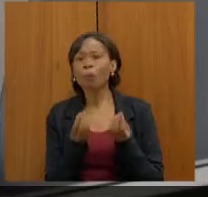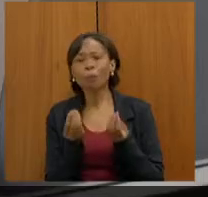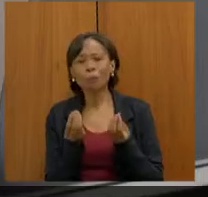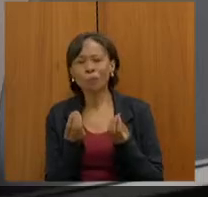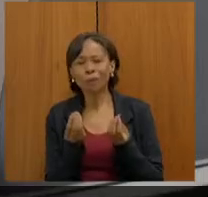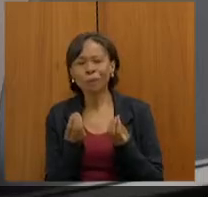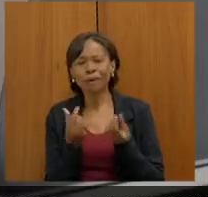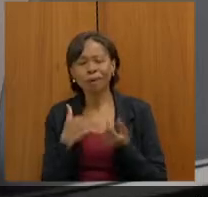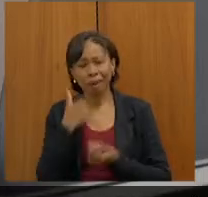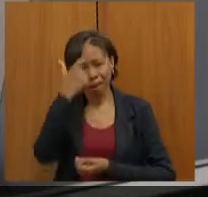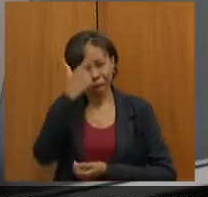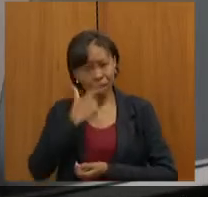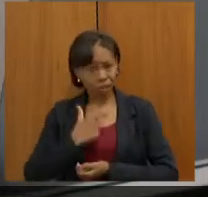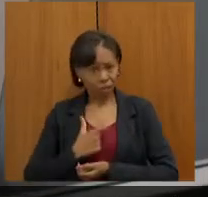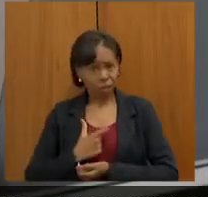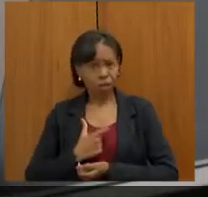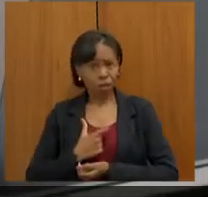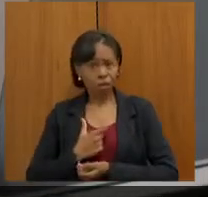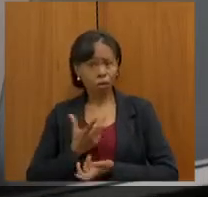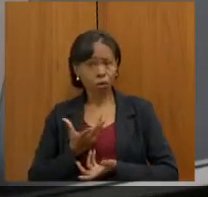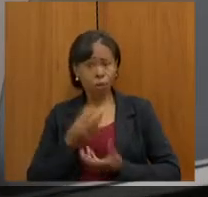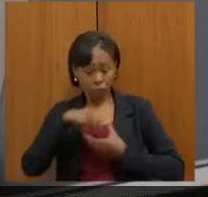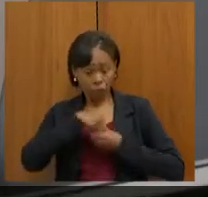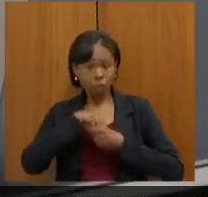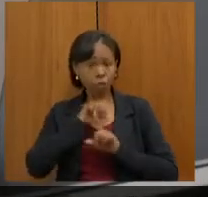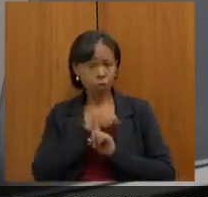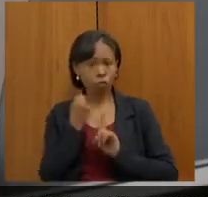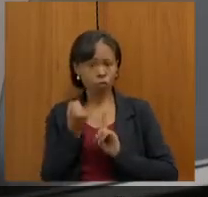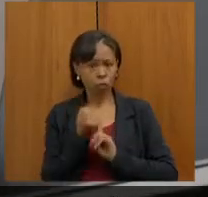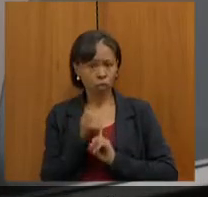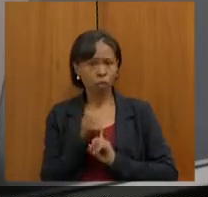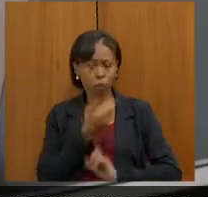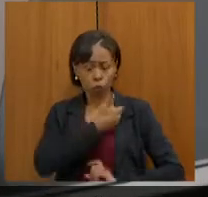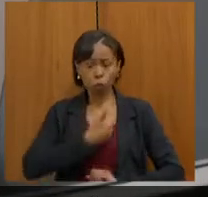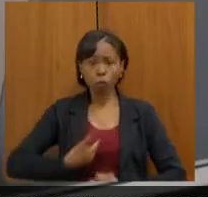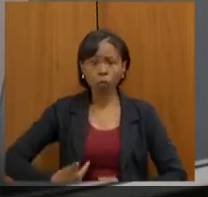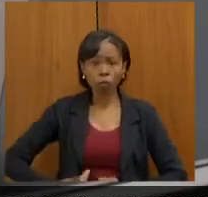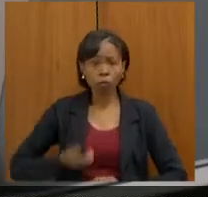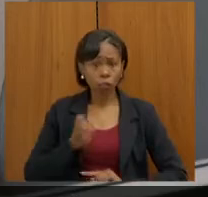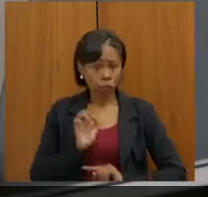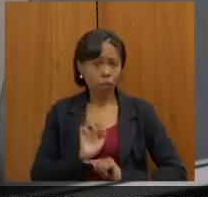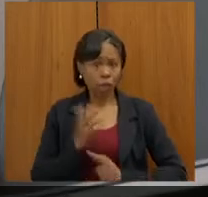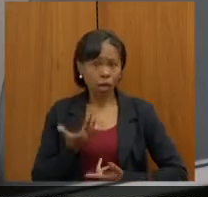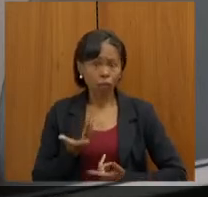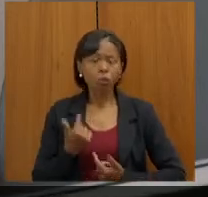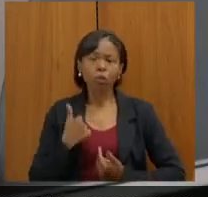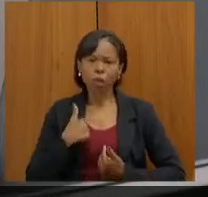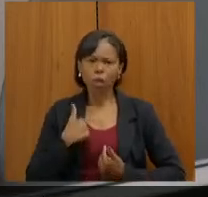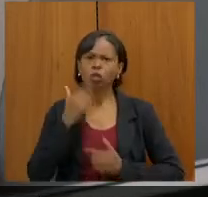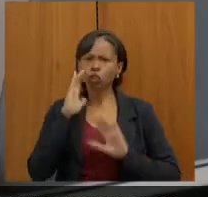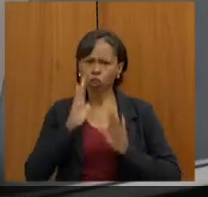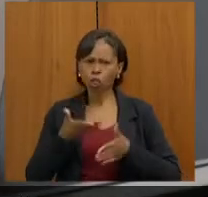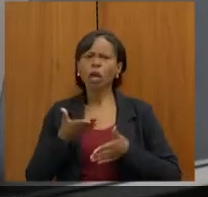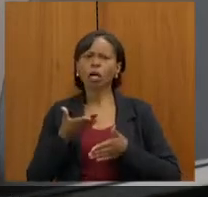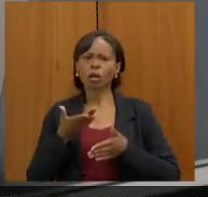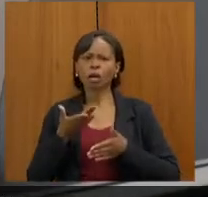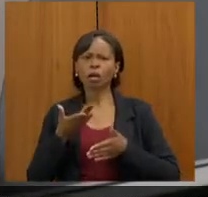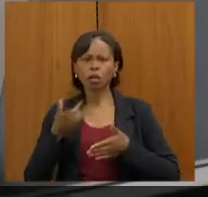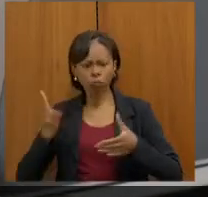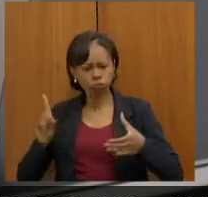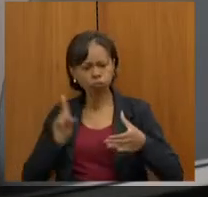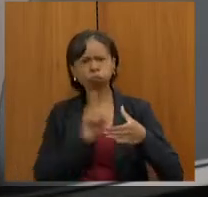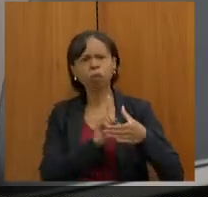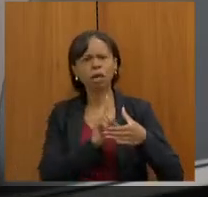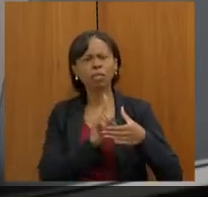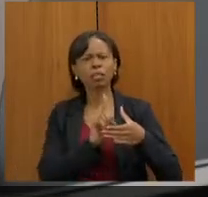umas como como membro de uma sociedade como estado eu já interferir em algo as ações que